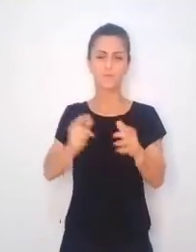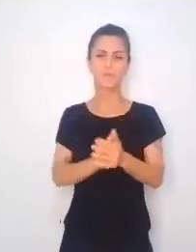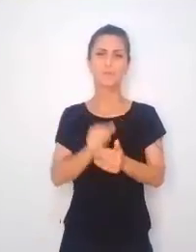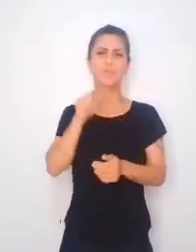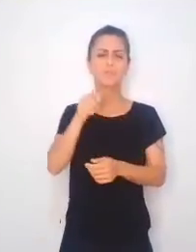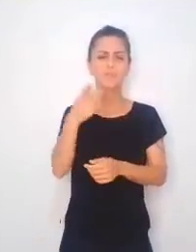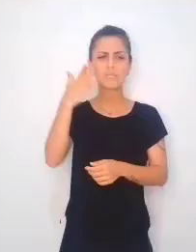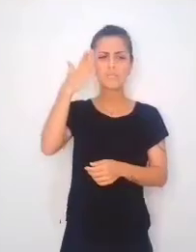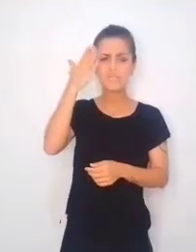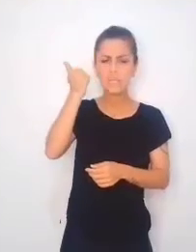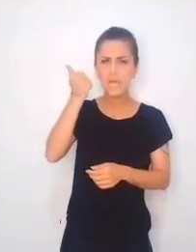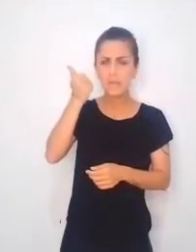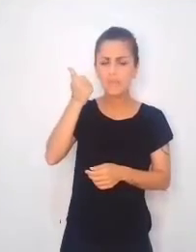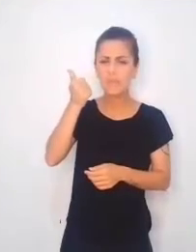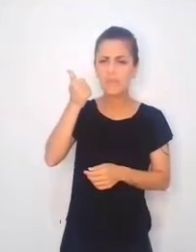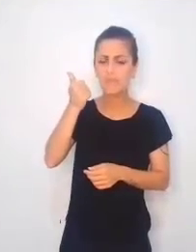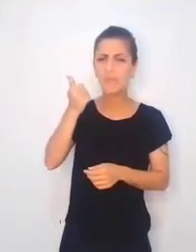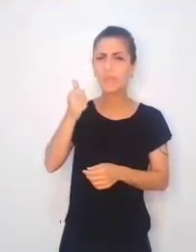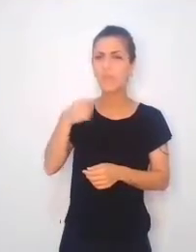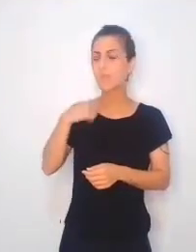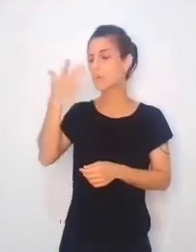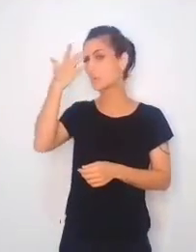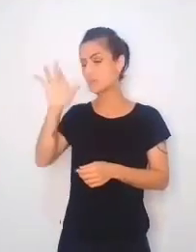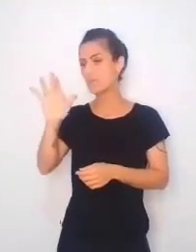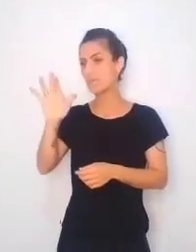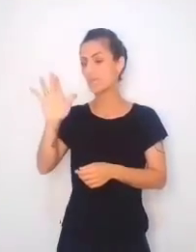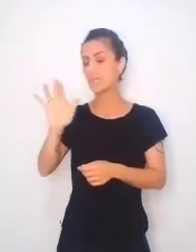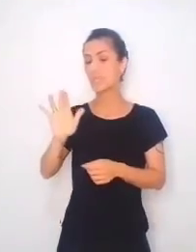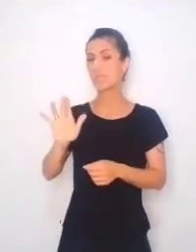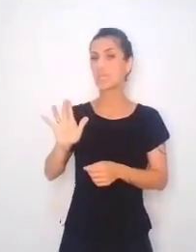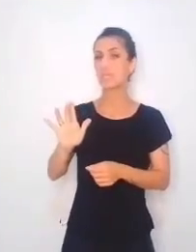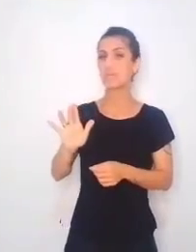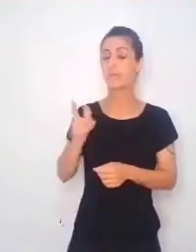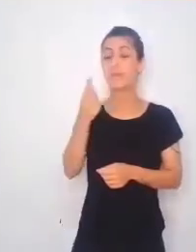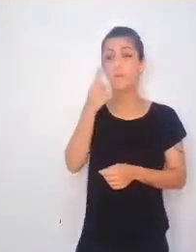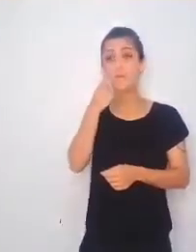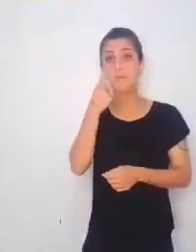sabe tocar um trechinho? Lógico que sabe, né, pô? Eu não sei se, lógico que